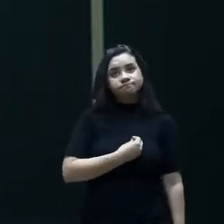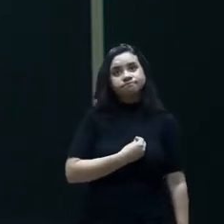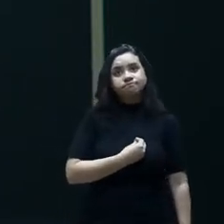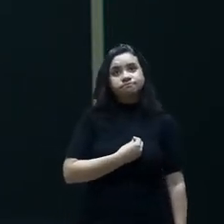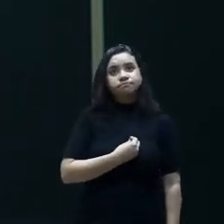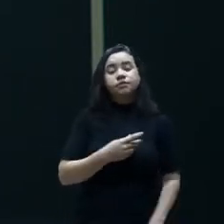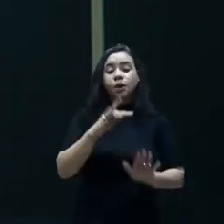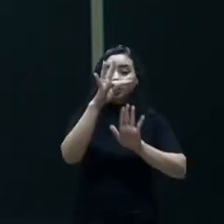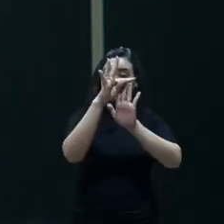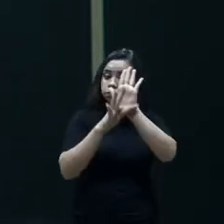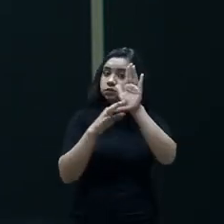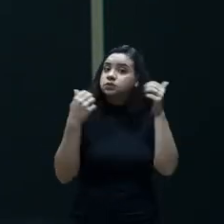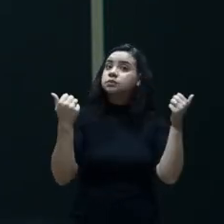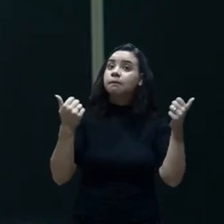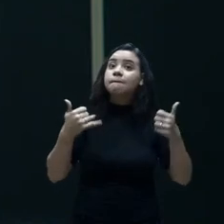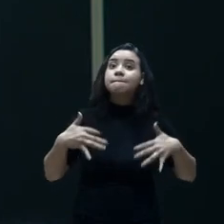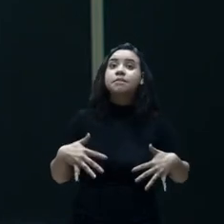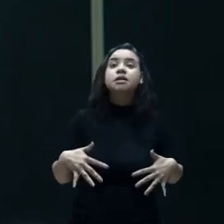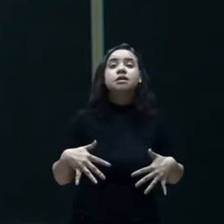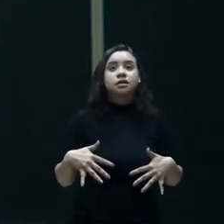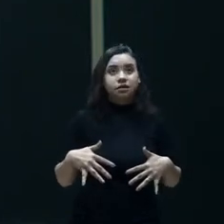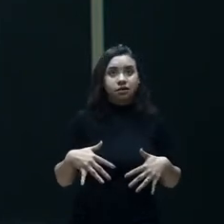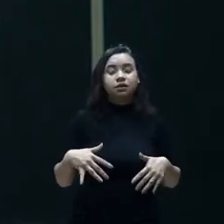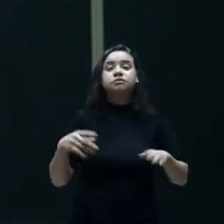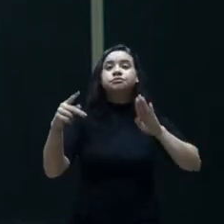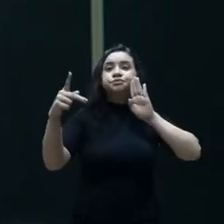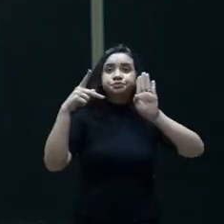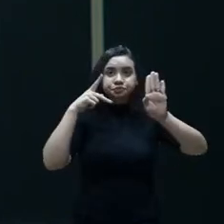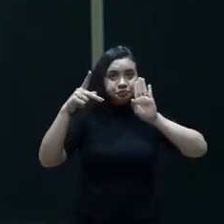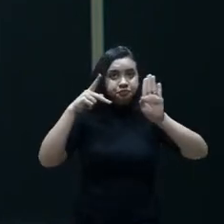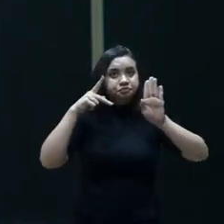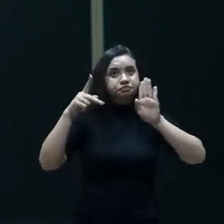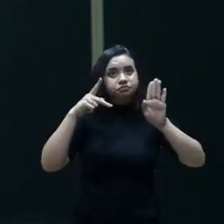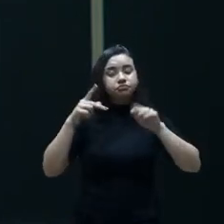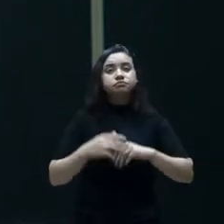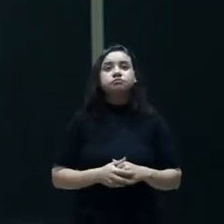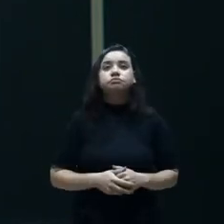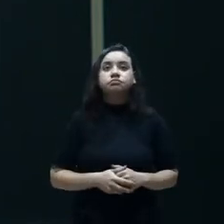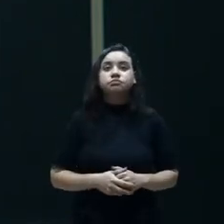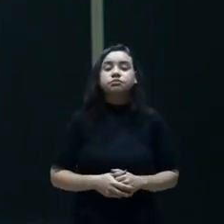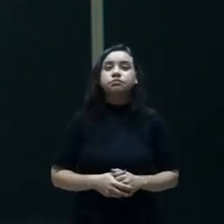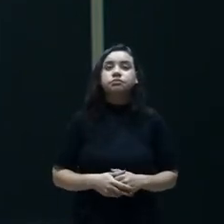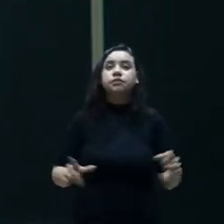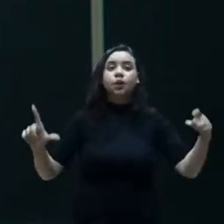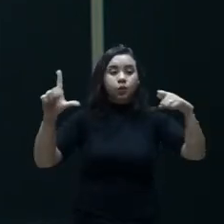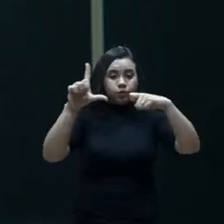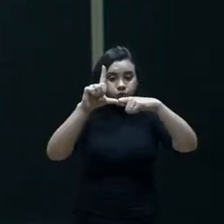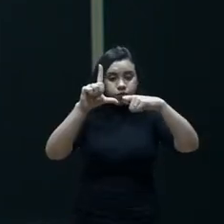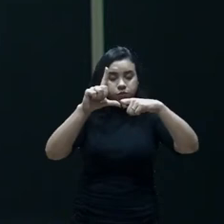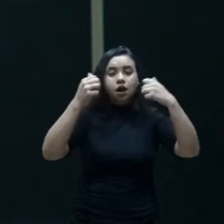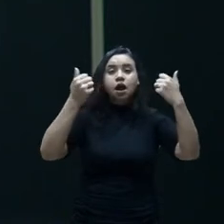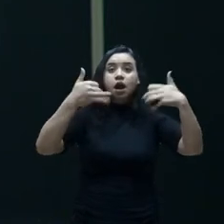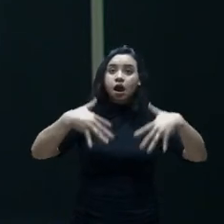O texto vai dizer e explicar essa parábola. O mesmo Evangelho de Lucas, um pouquinho mais para